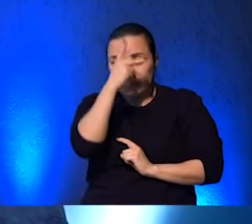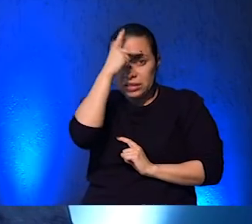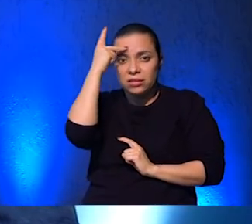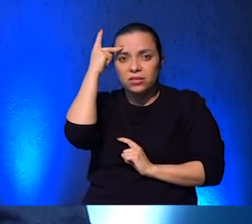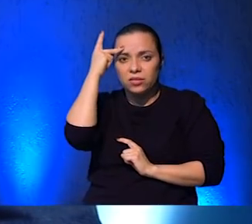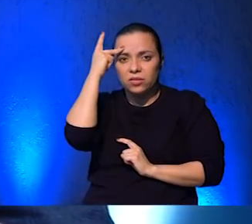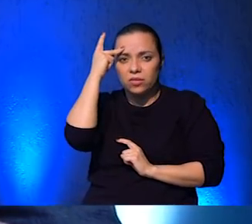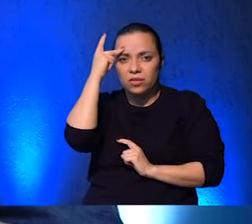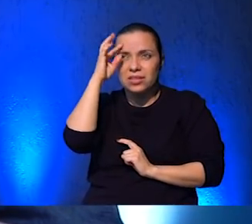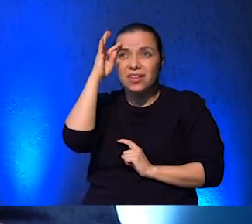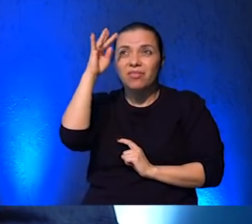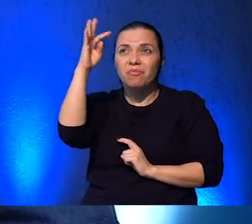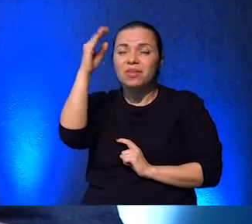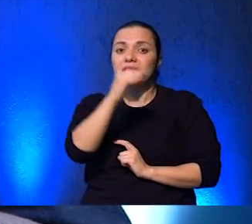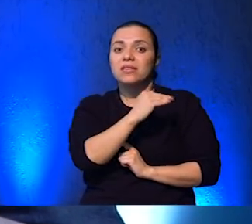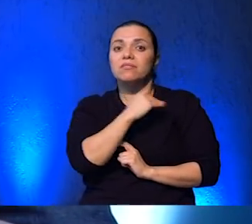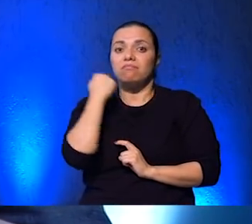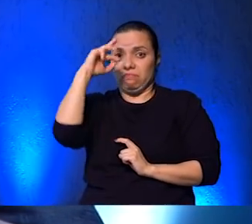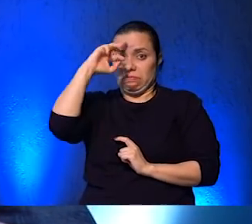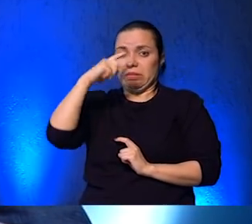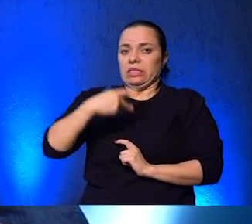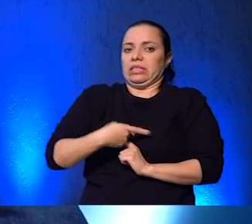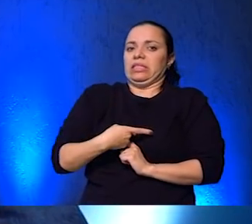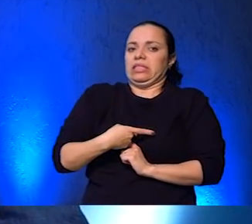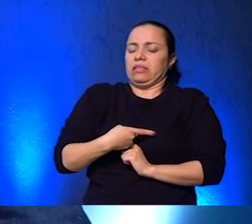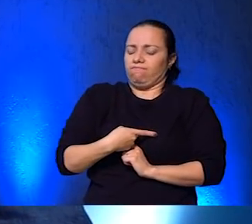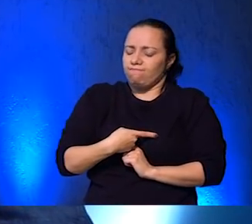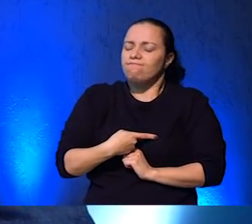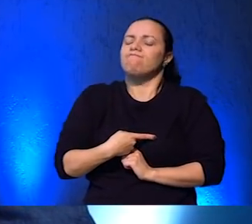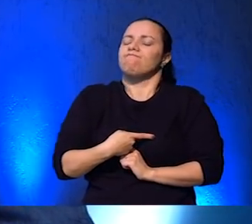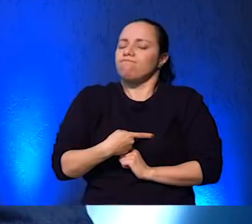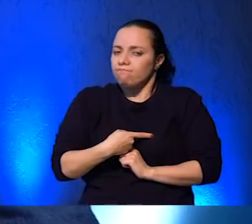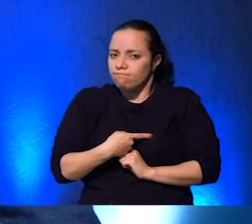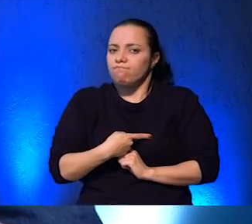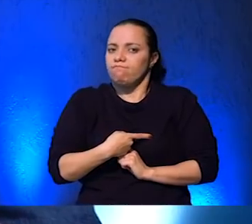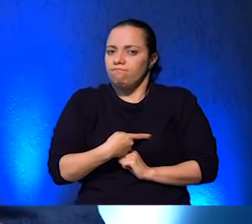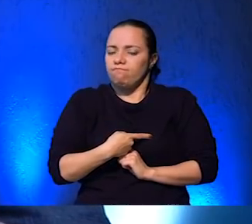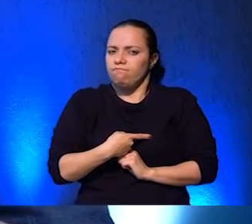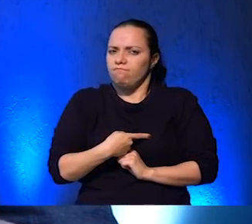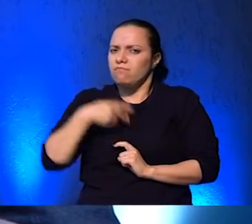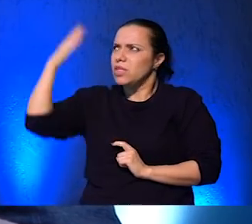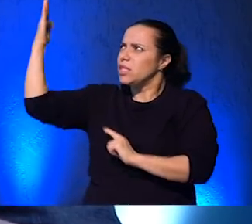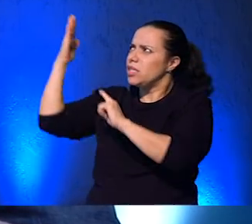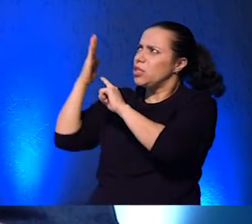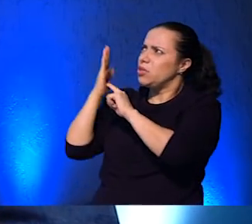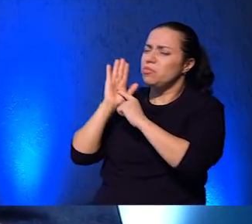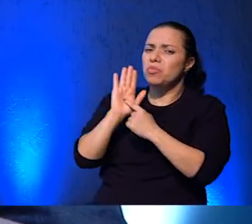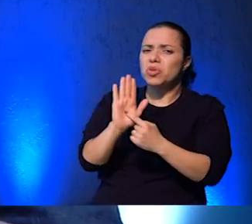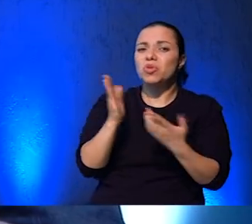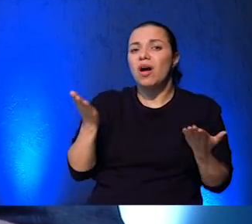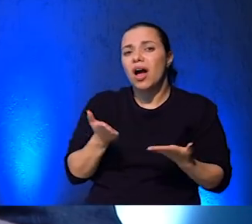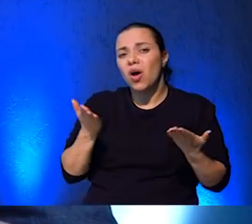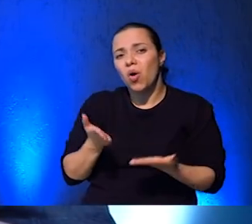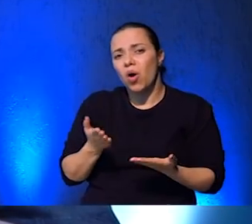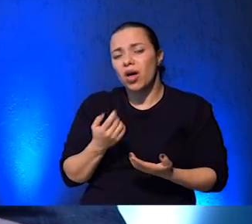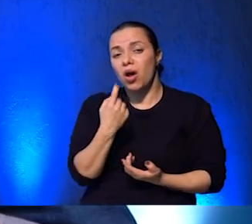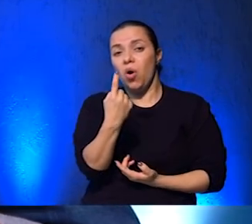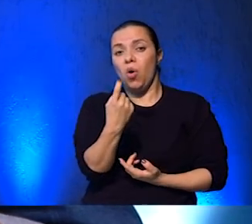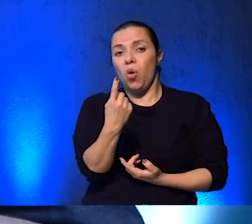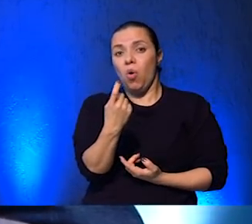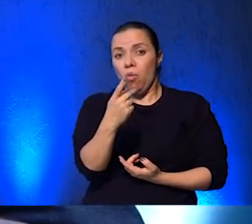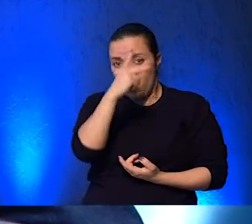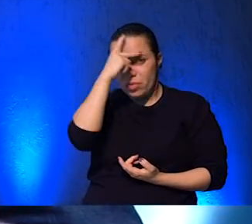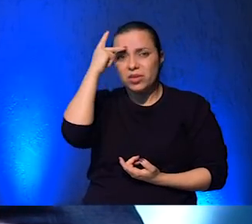planejando tirar a vida deus me mostrou uma pessoa que planejava não apenas tirar sua própria mas